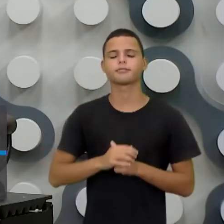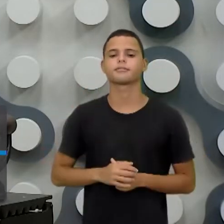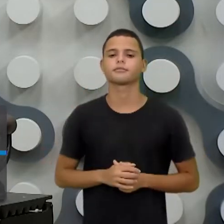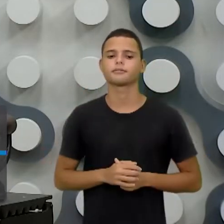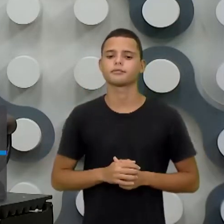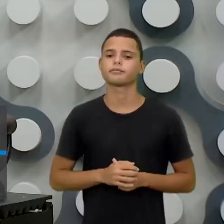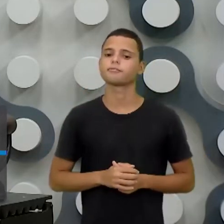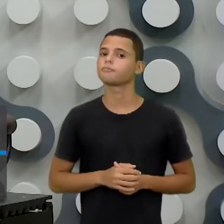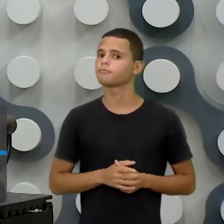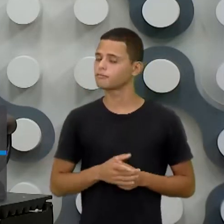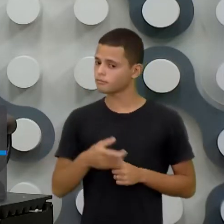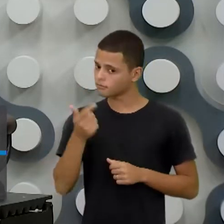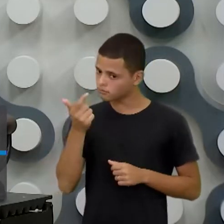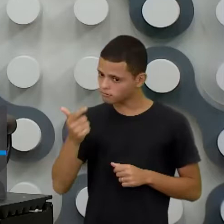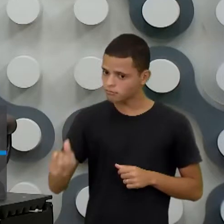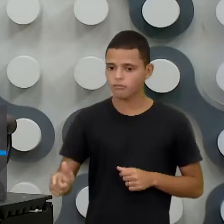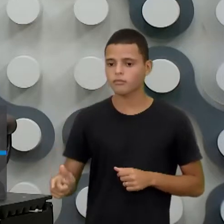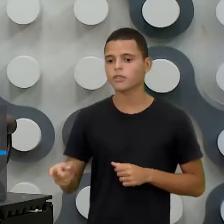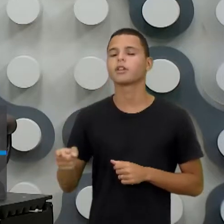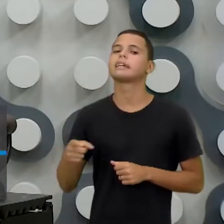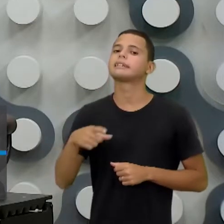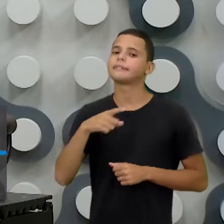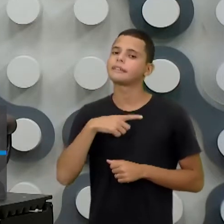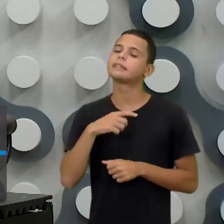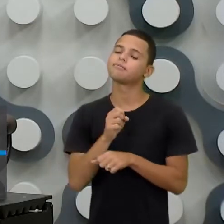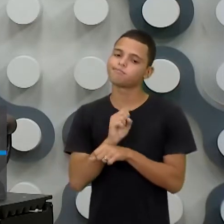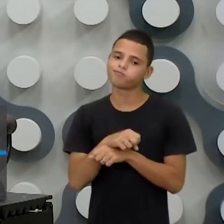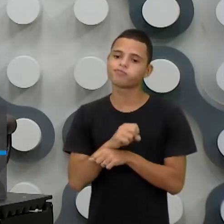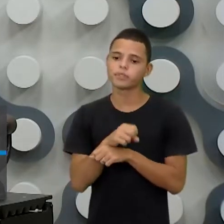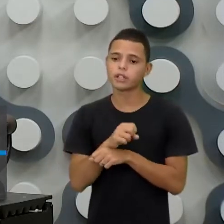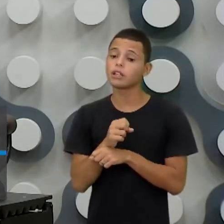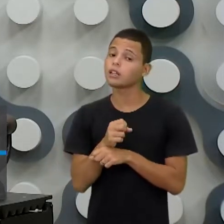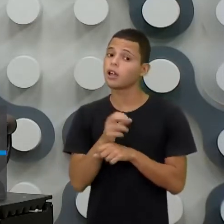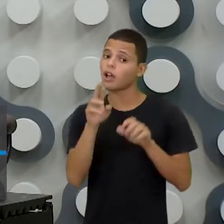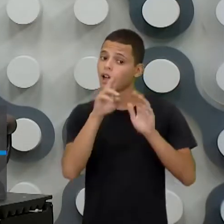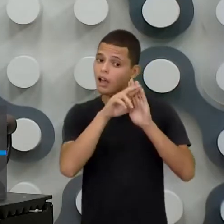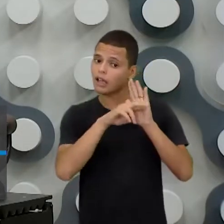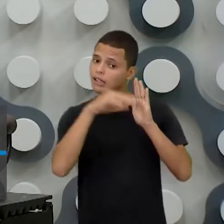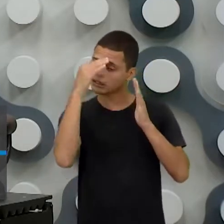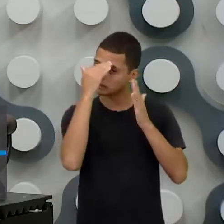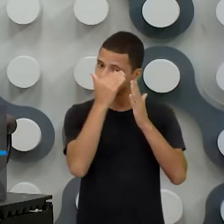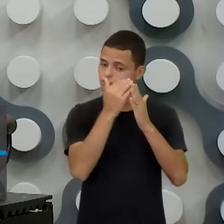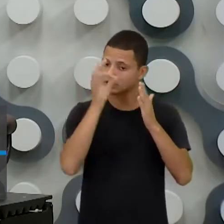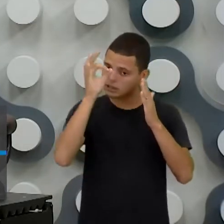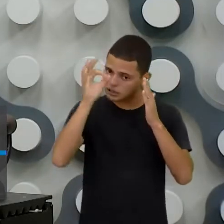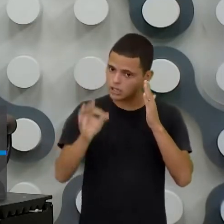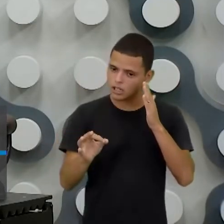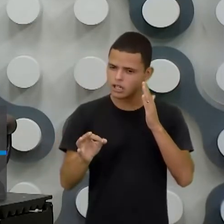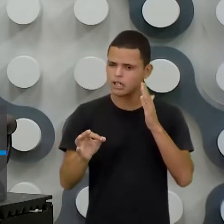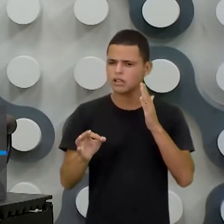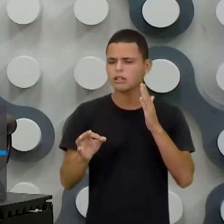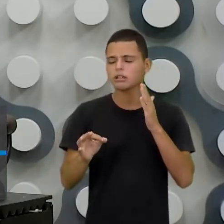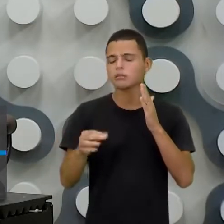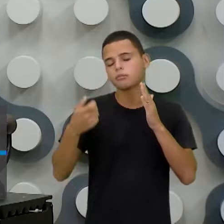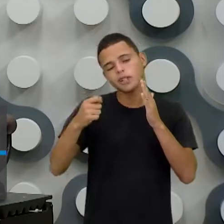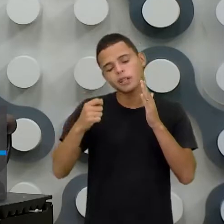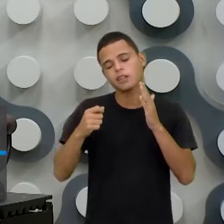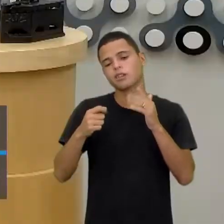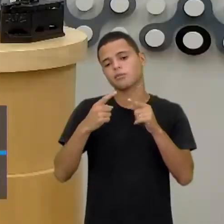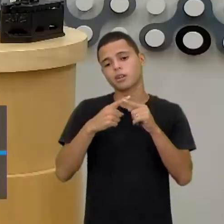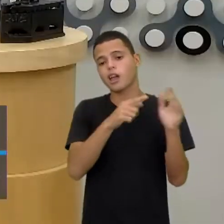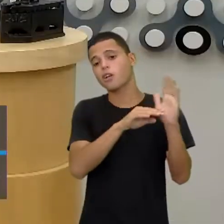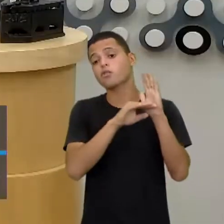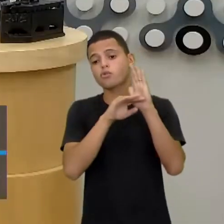De novo, temos sim que ter a norma padrão, nós estamos falando que não é para ter mais, que é para cada um falar do jeito que quiser, como bem entender em